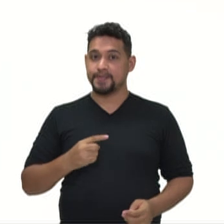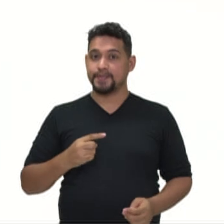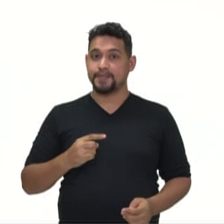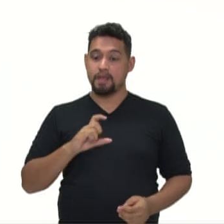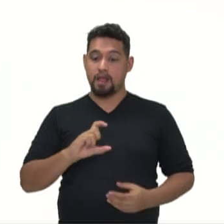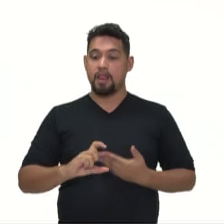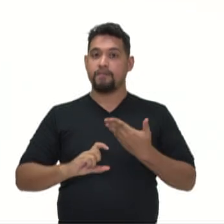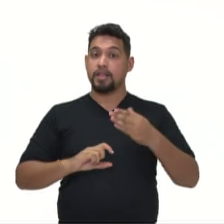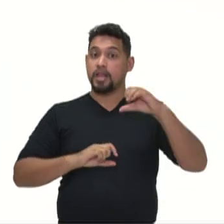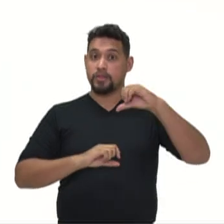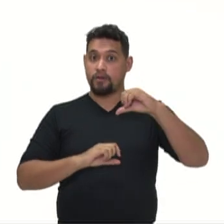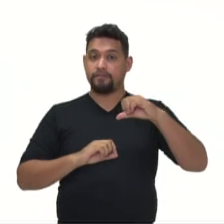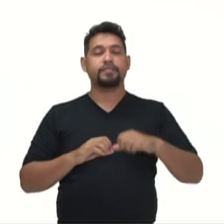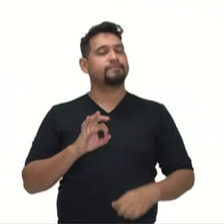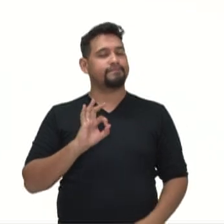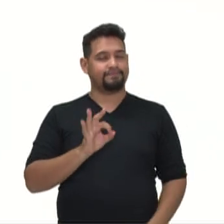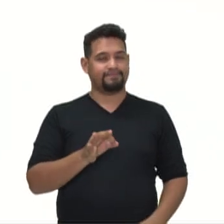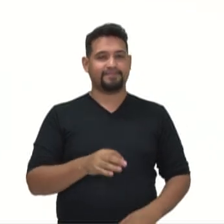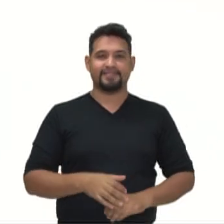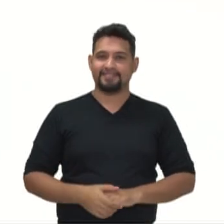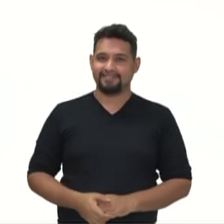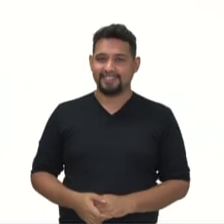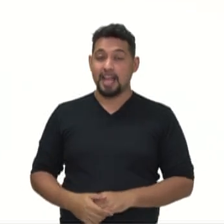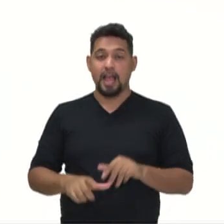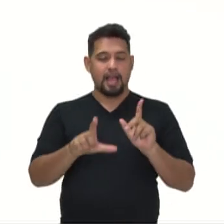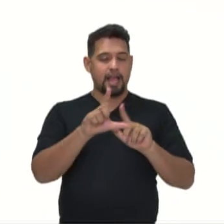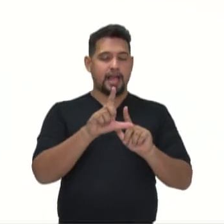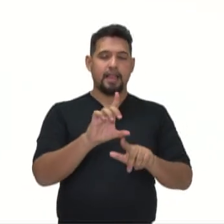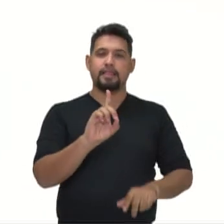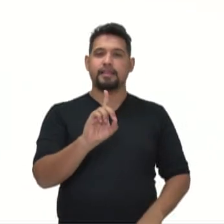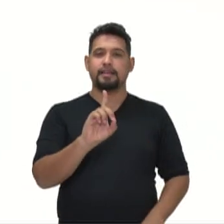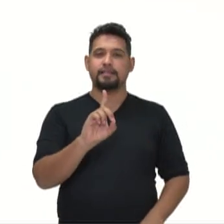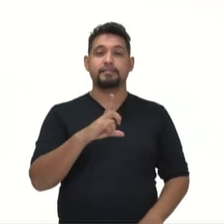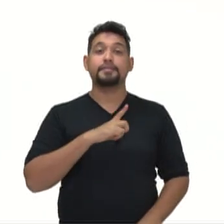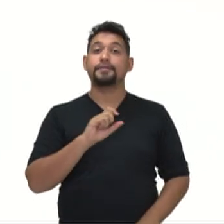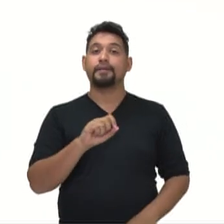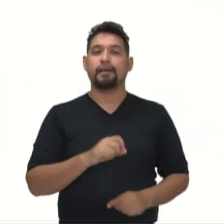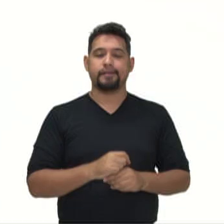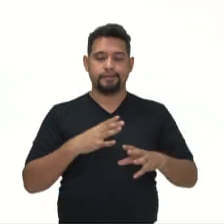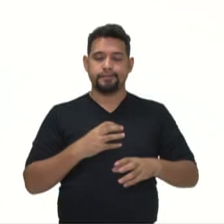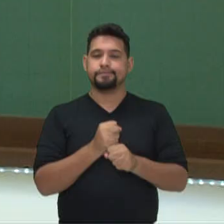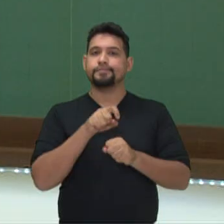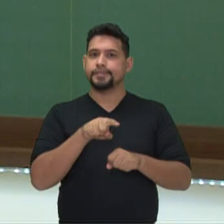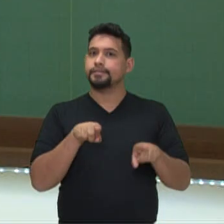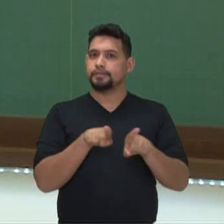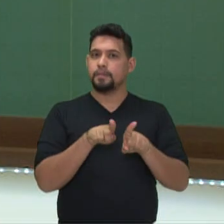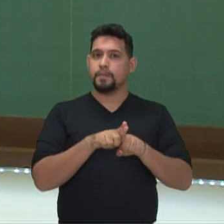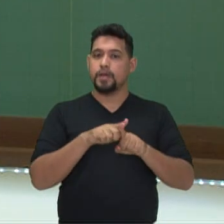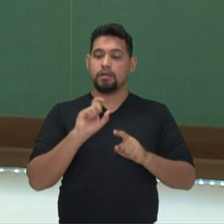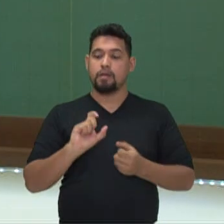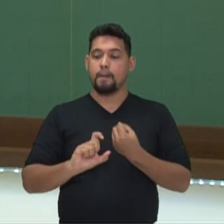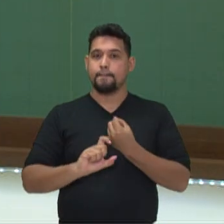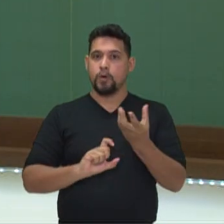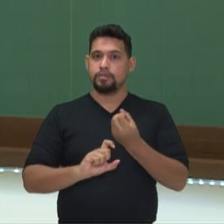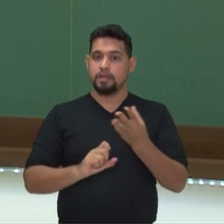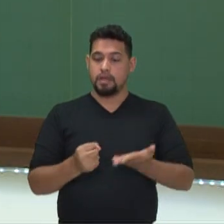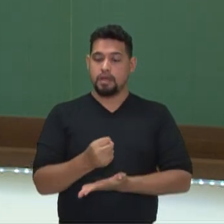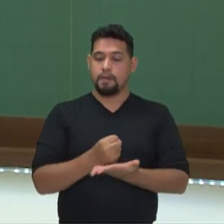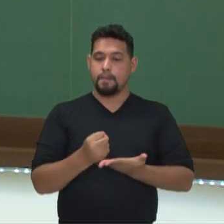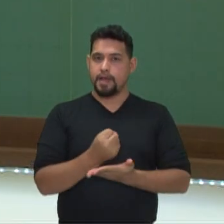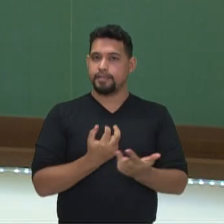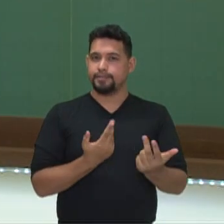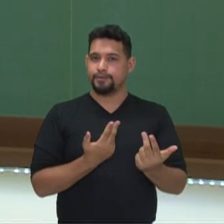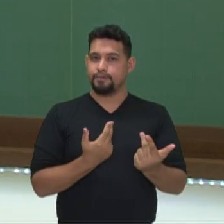9ª potência, ok? Na letra D, nós temos multiplicação também de potências de mesma base.